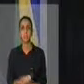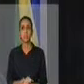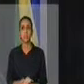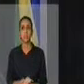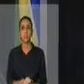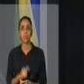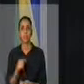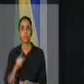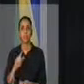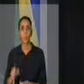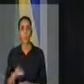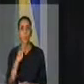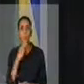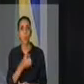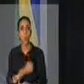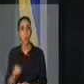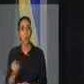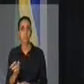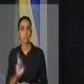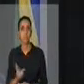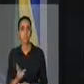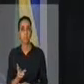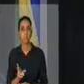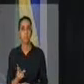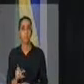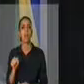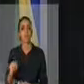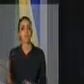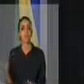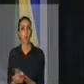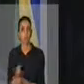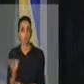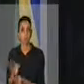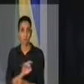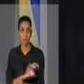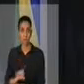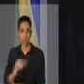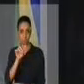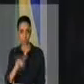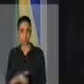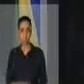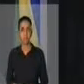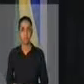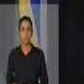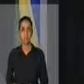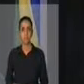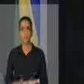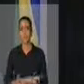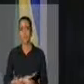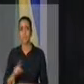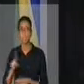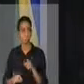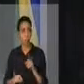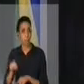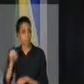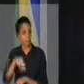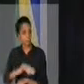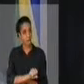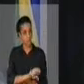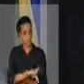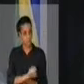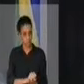de 1.800.000 com a compra de 14 medicamentos para ação judicial. São vários equipamentos ofertados no SUS,